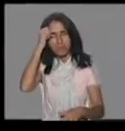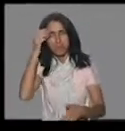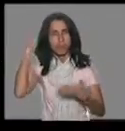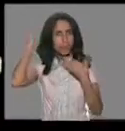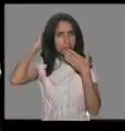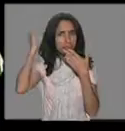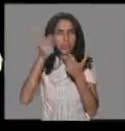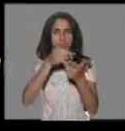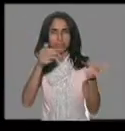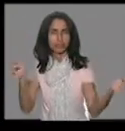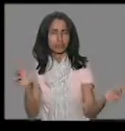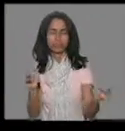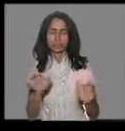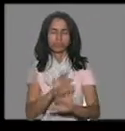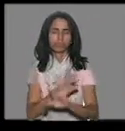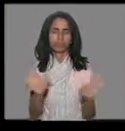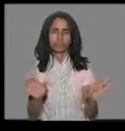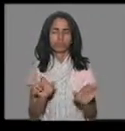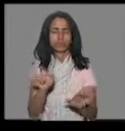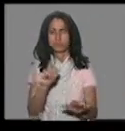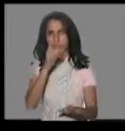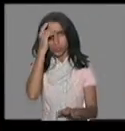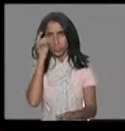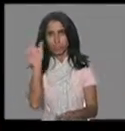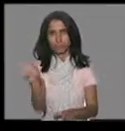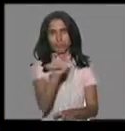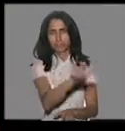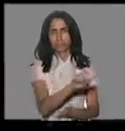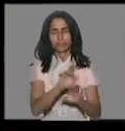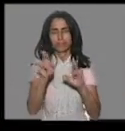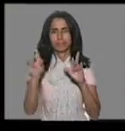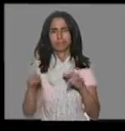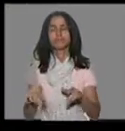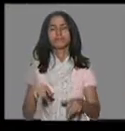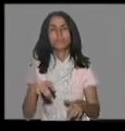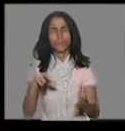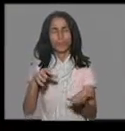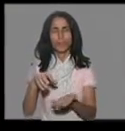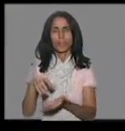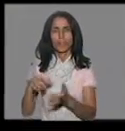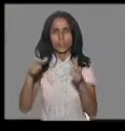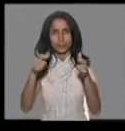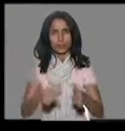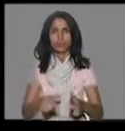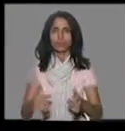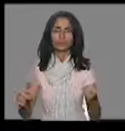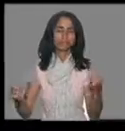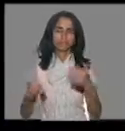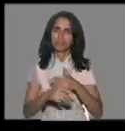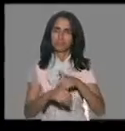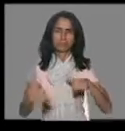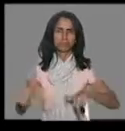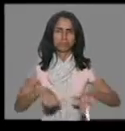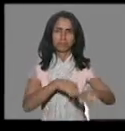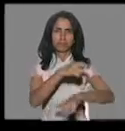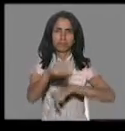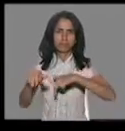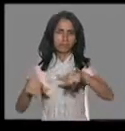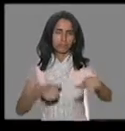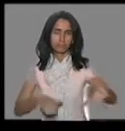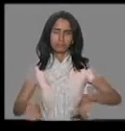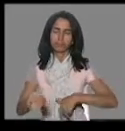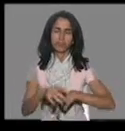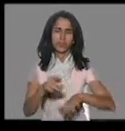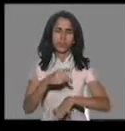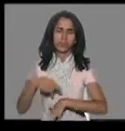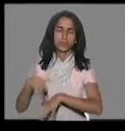pra gente de todas as cores eu estou num lugar onde transitam pessoas de vários lugares no mundo